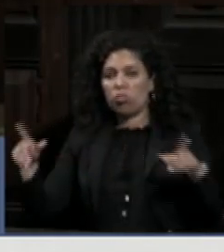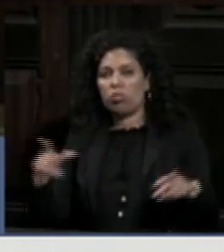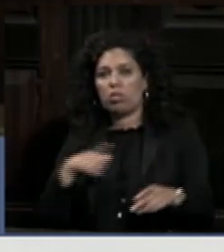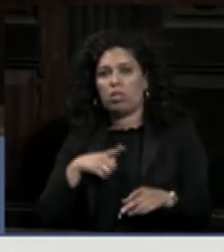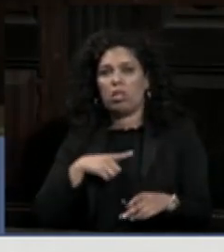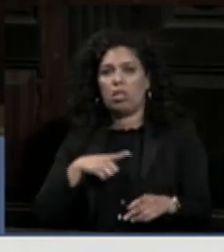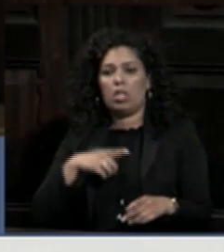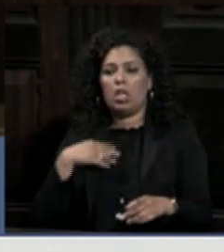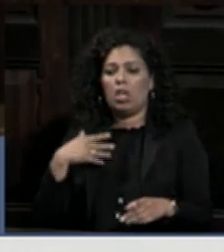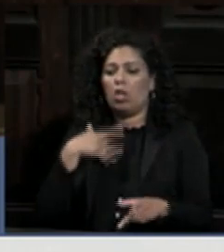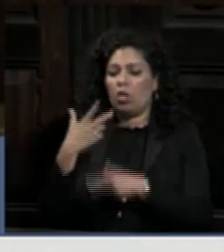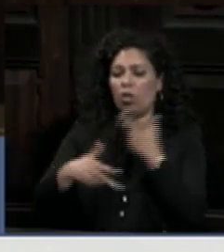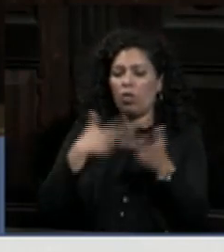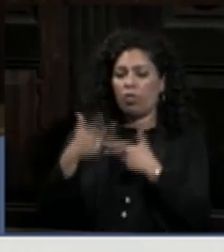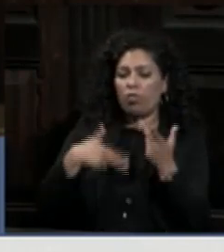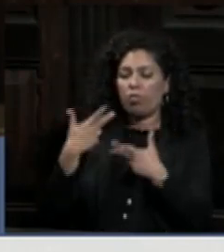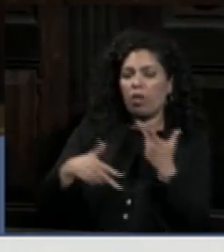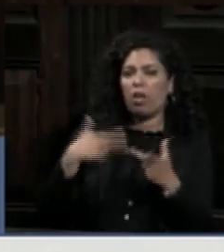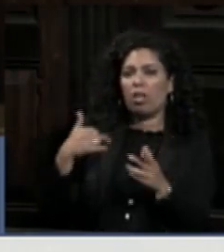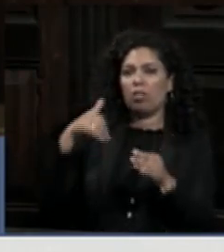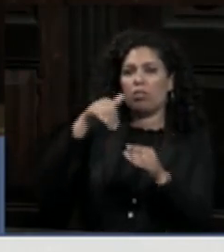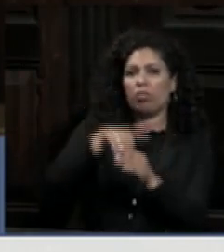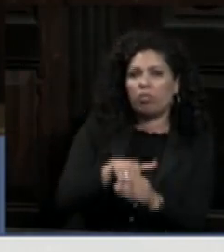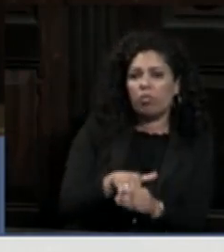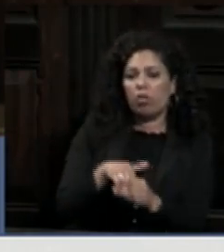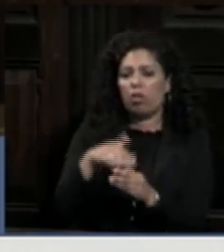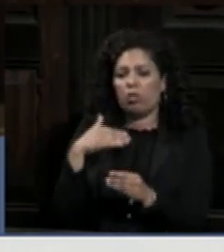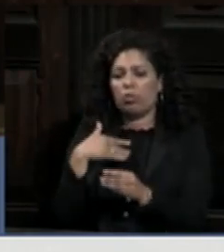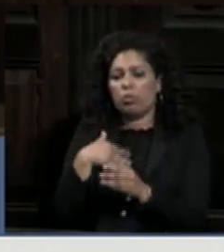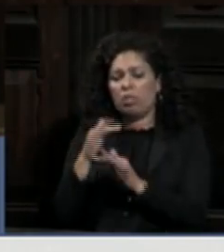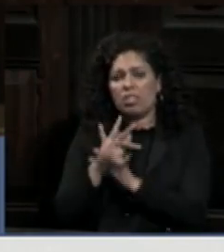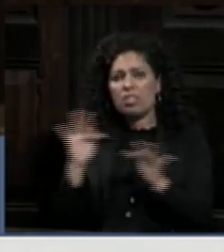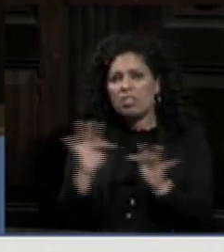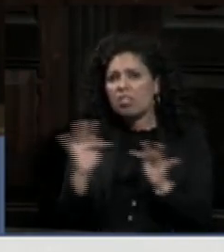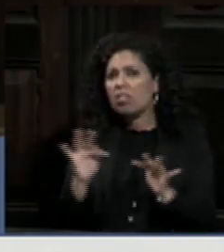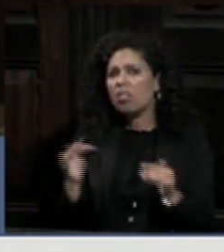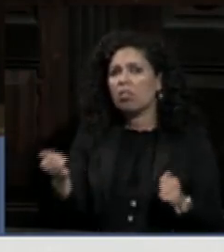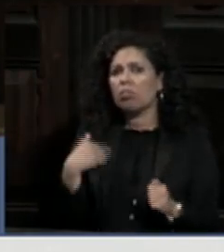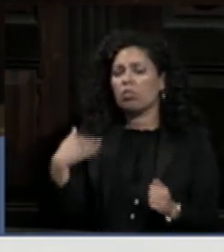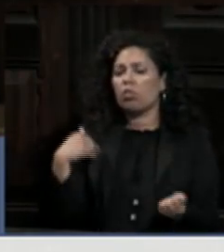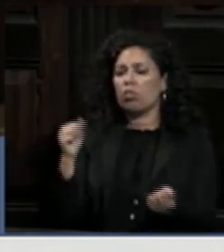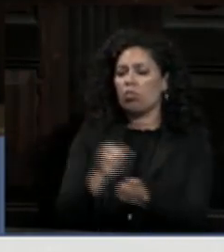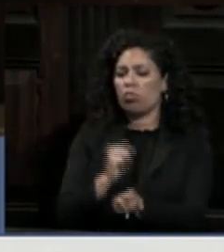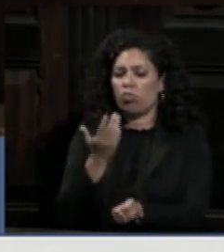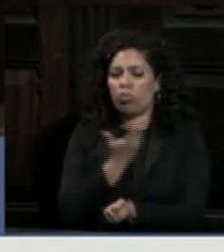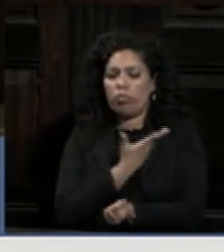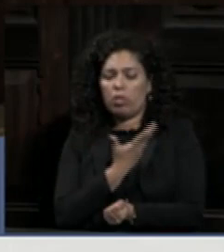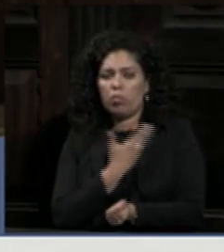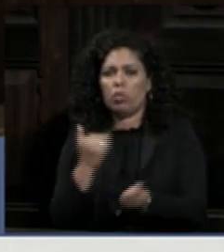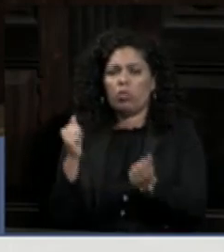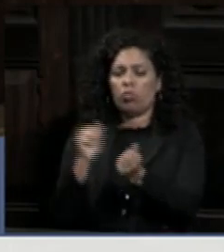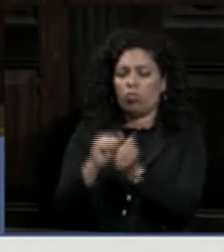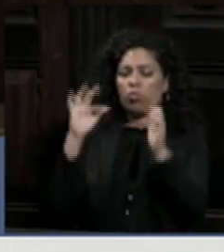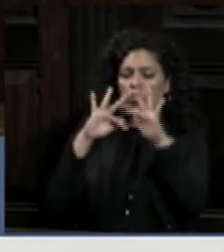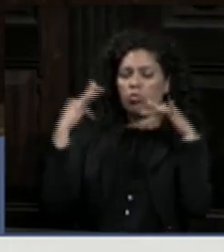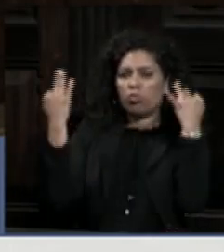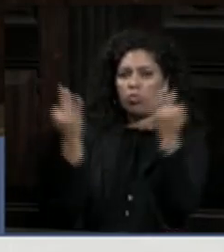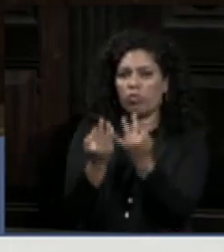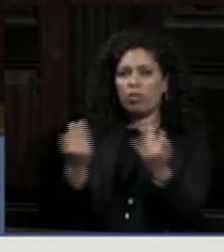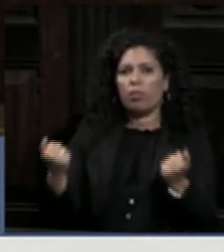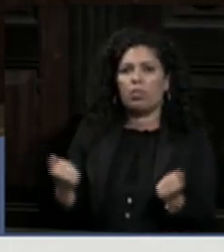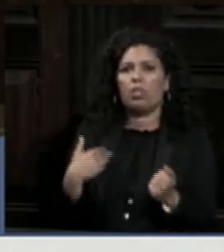tímida eu venho trabalhando com os meus amigos com as pessoas que nos ajudem a acreditar no nosso trabalho não é seu e se meu